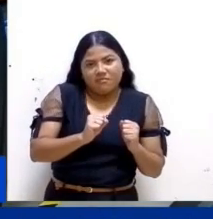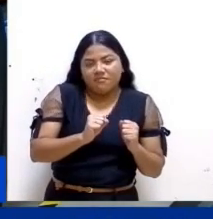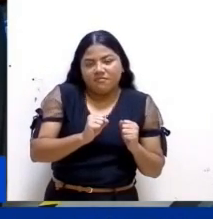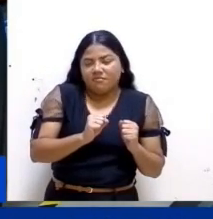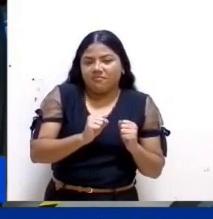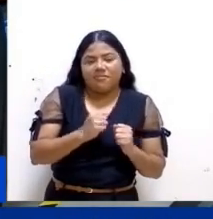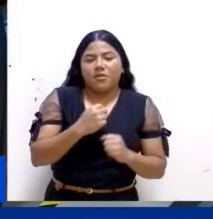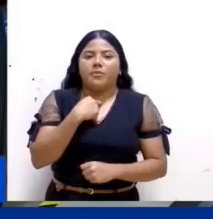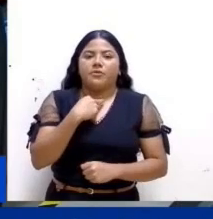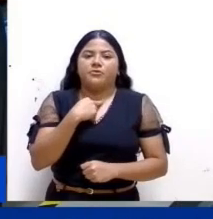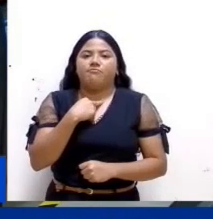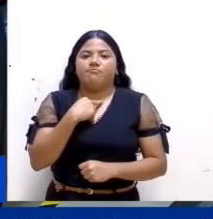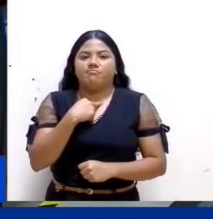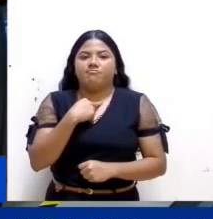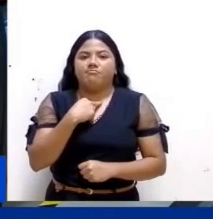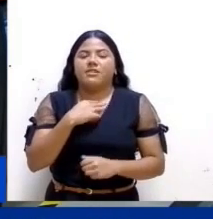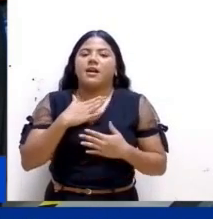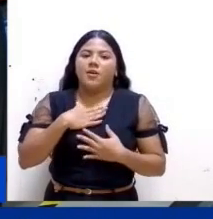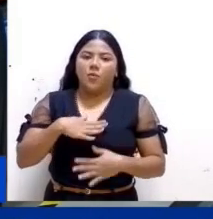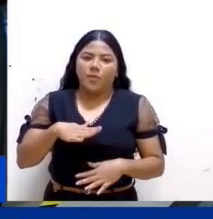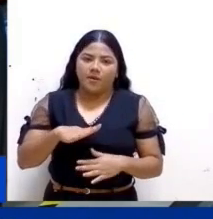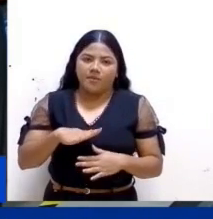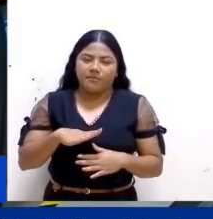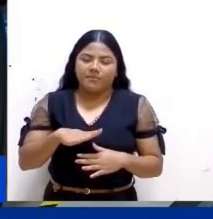Também não. Não é assim.